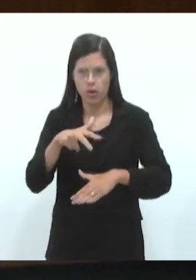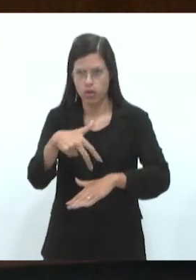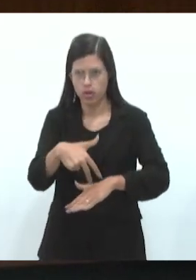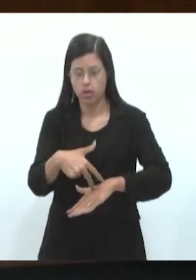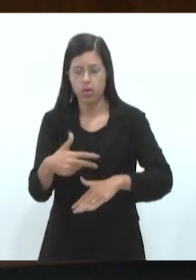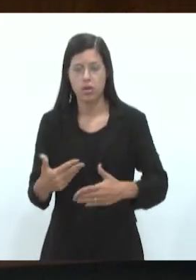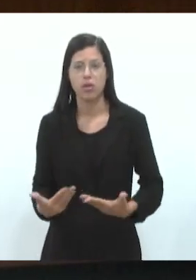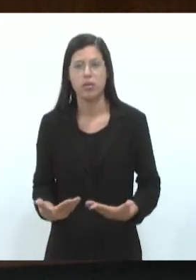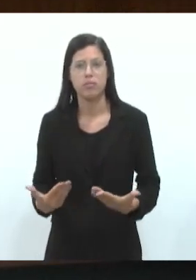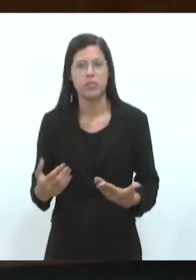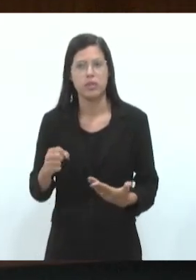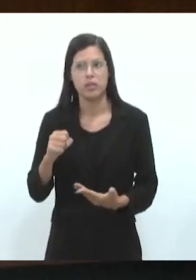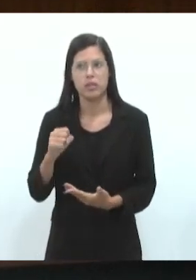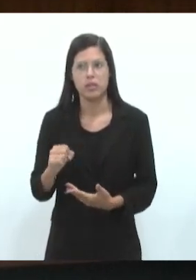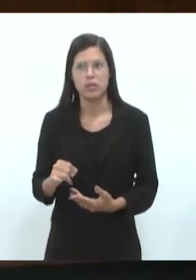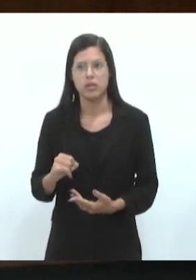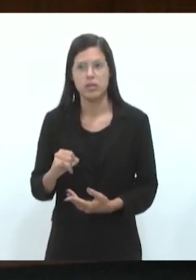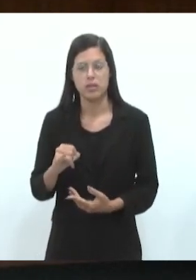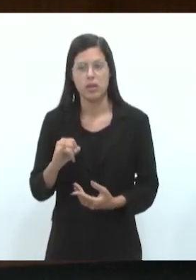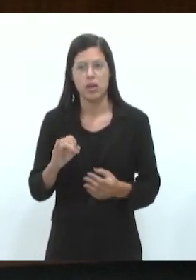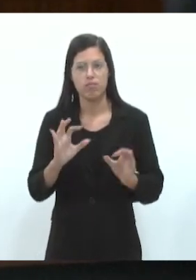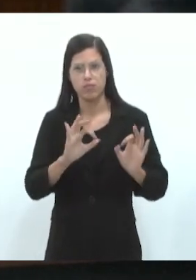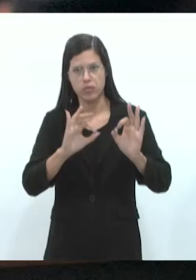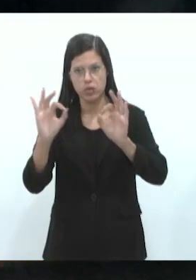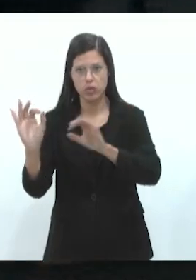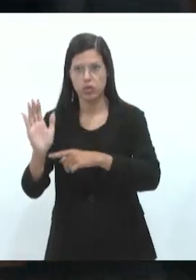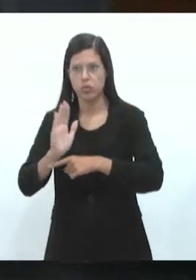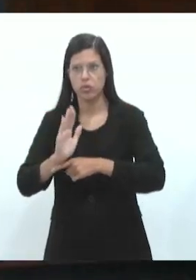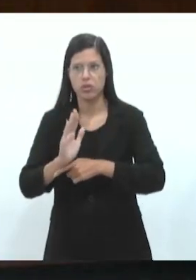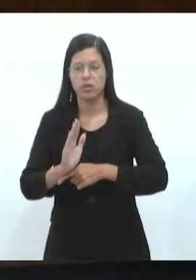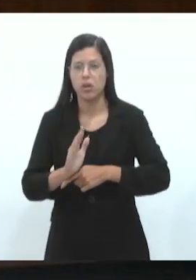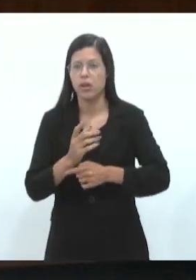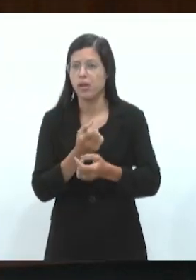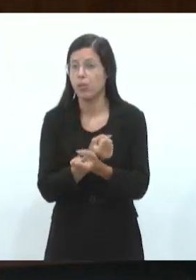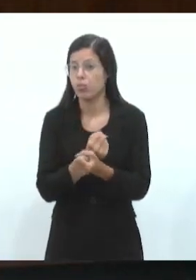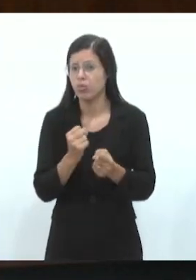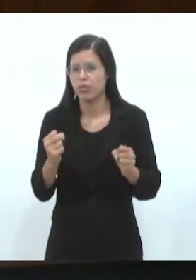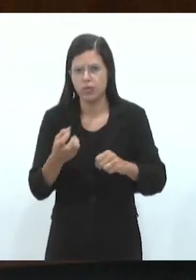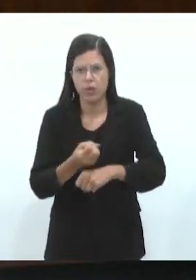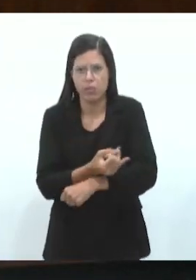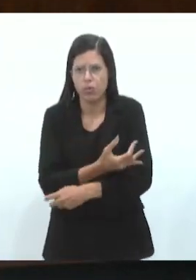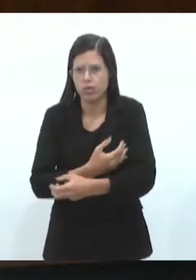for ao cinema e ver, é impossível não chorar,